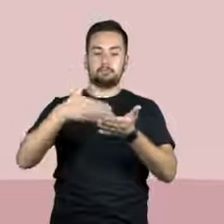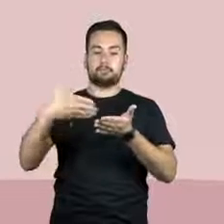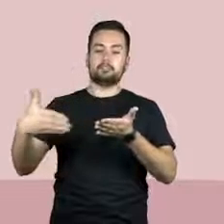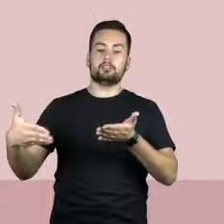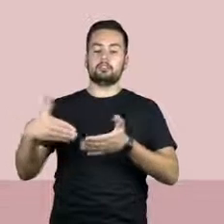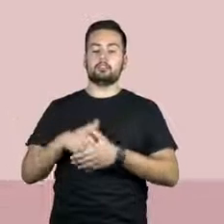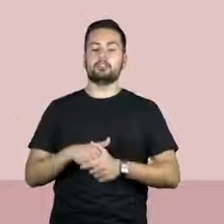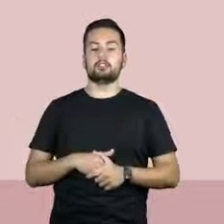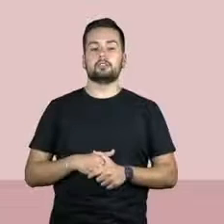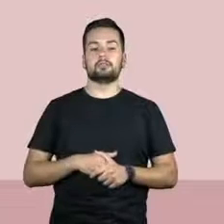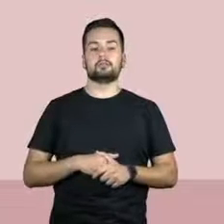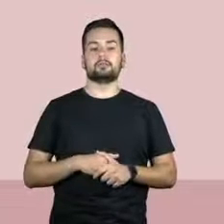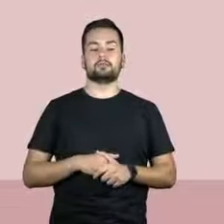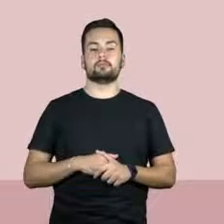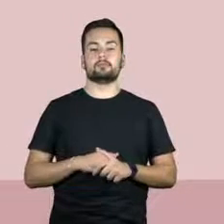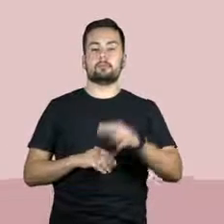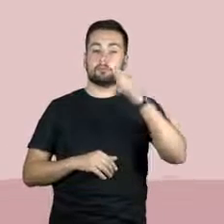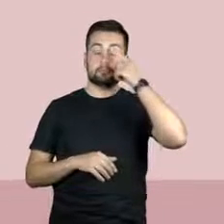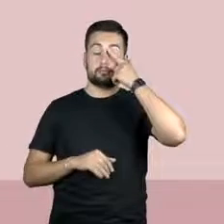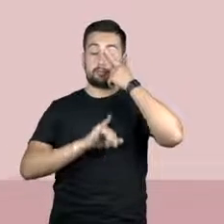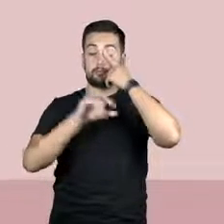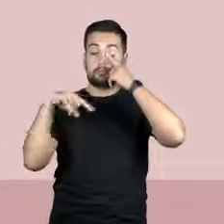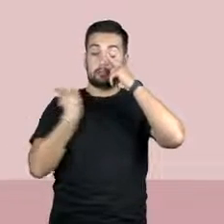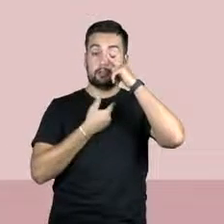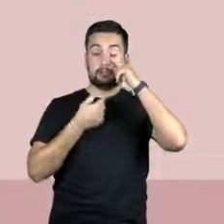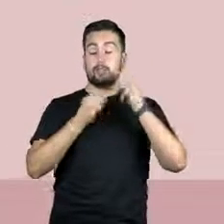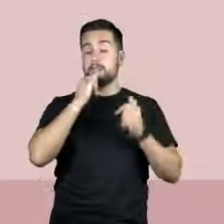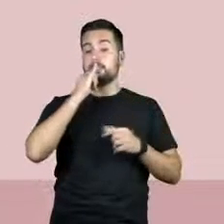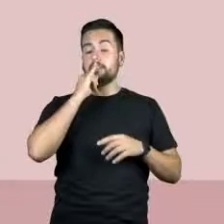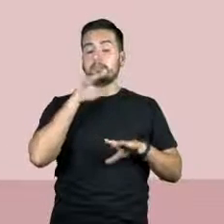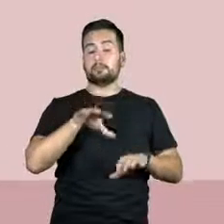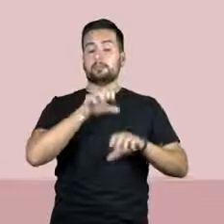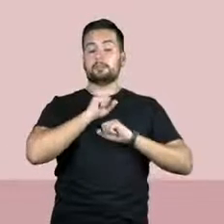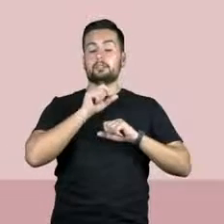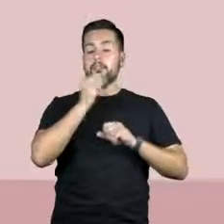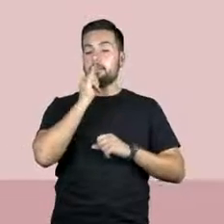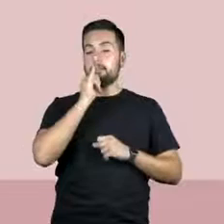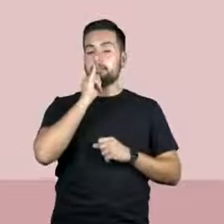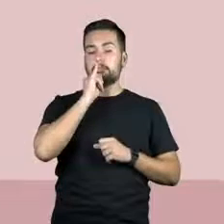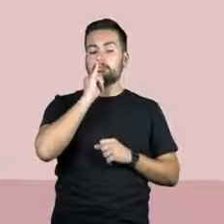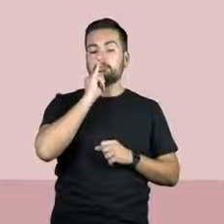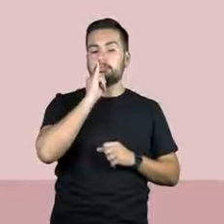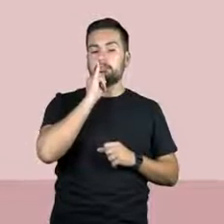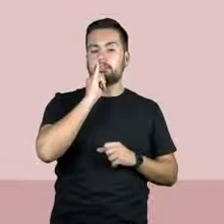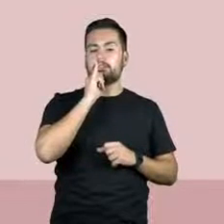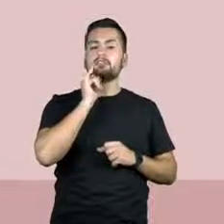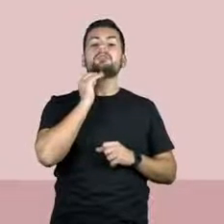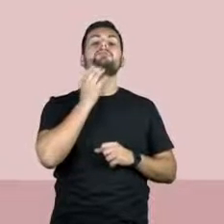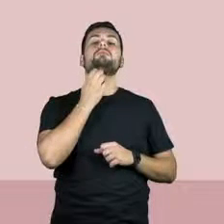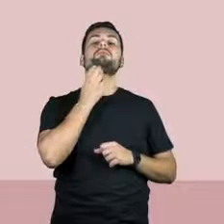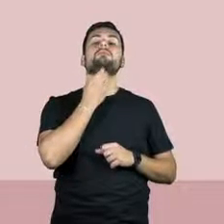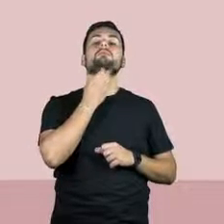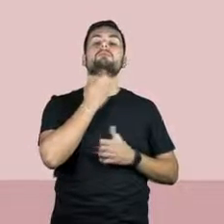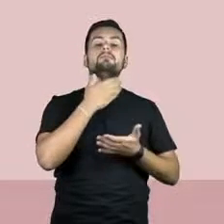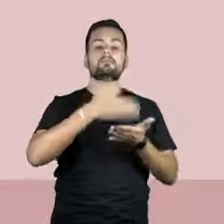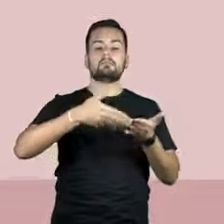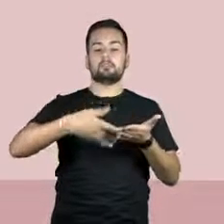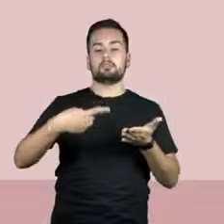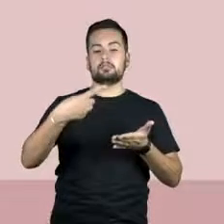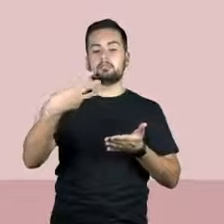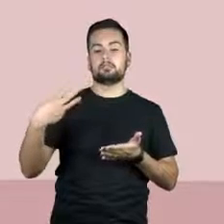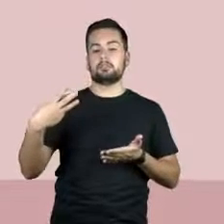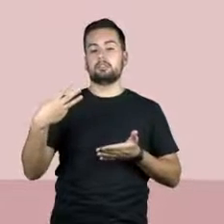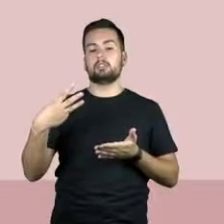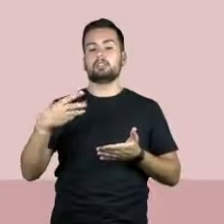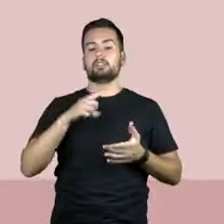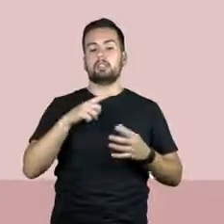comprimento cada. Tá? Se a gente pegar aqui o exemplo da fatia 13, a gente vai ter uma região, aqui 15, 14 e